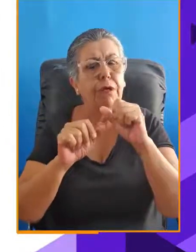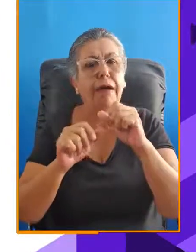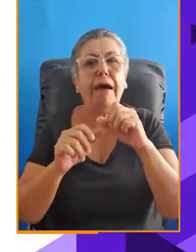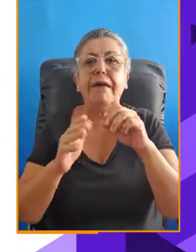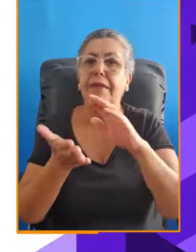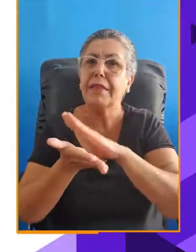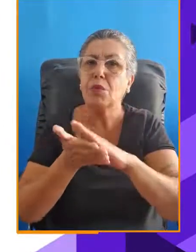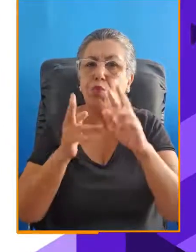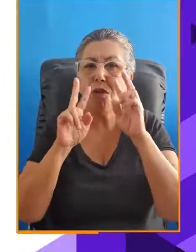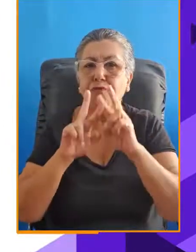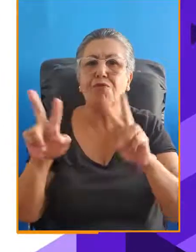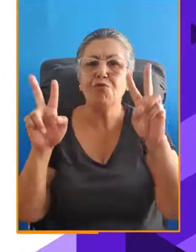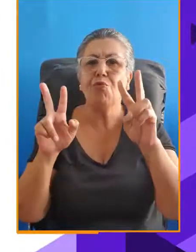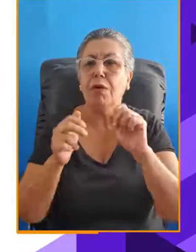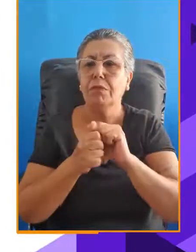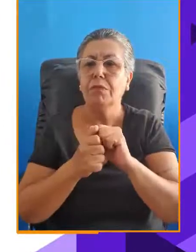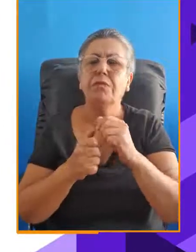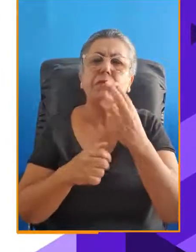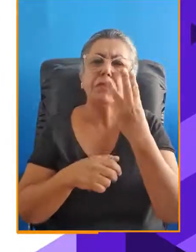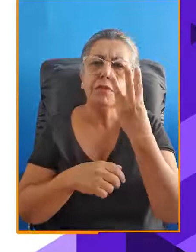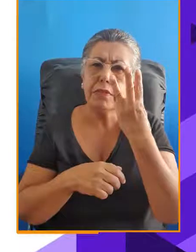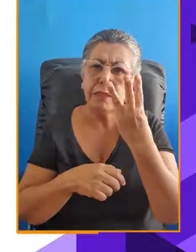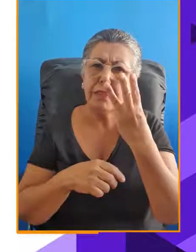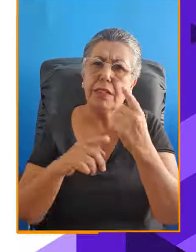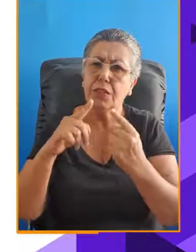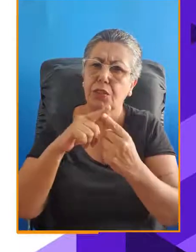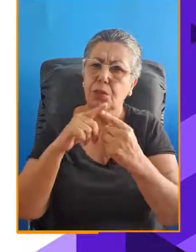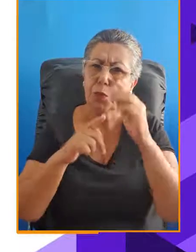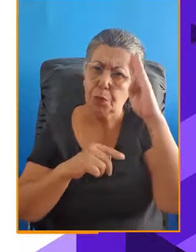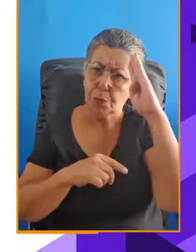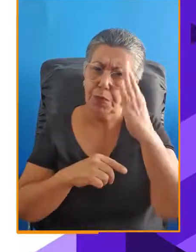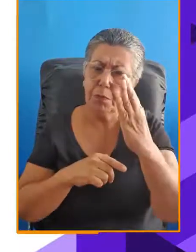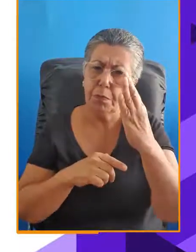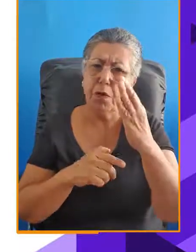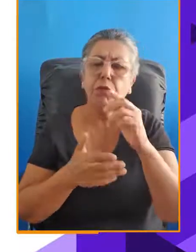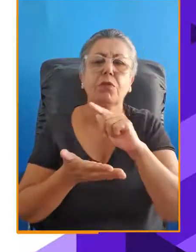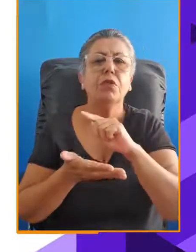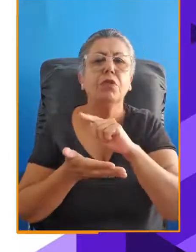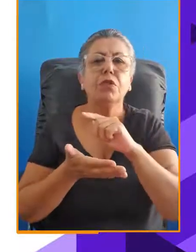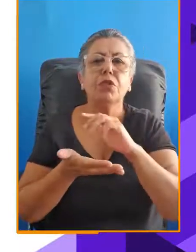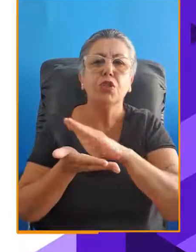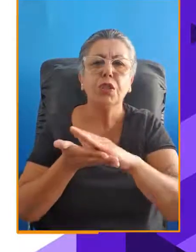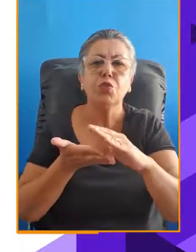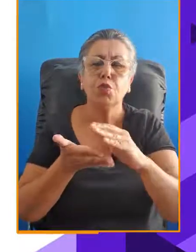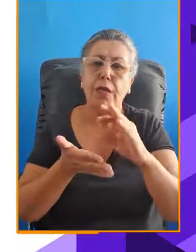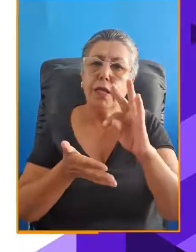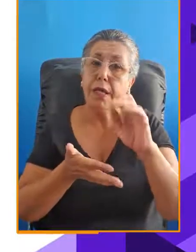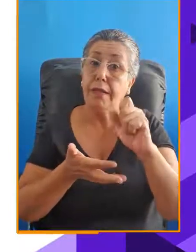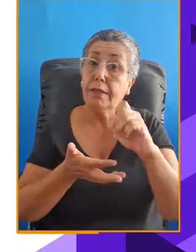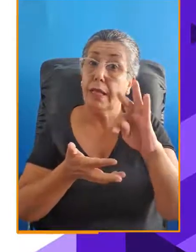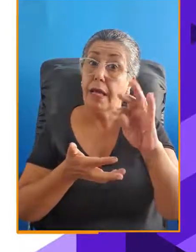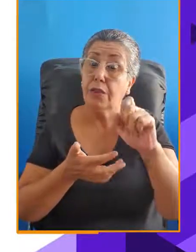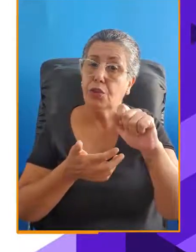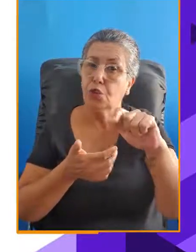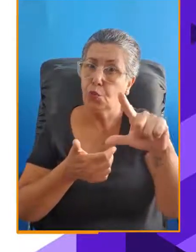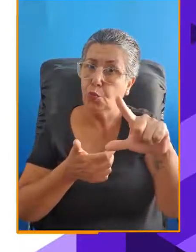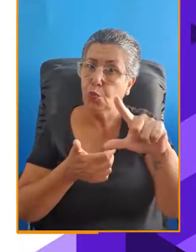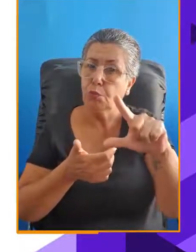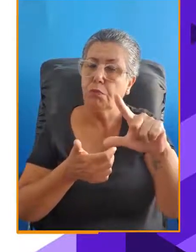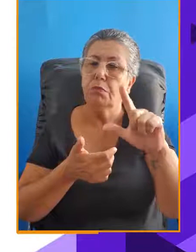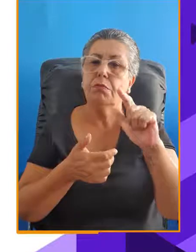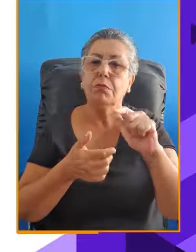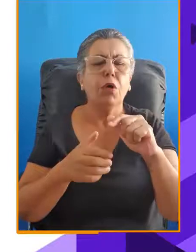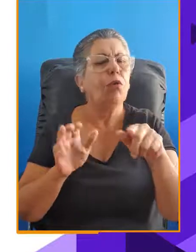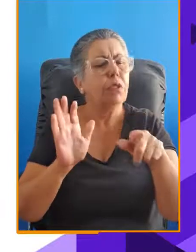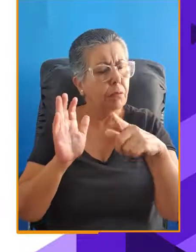visual. E existem 3 tipos principais de textura tátil. É a textura disponível